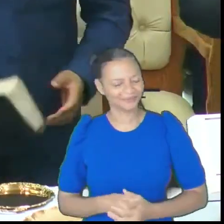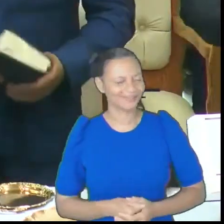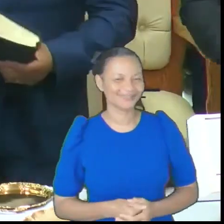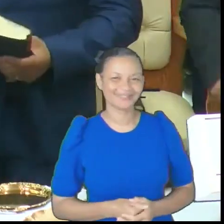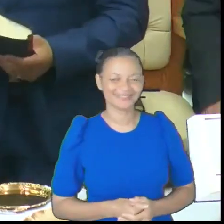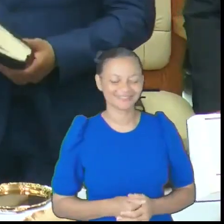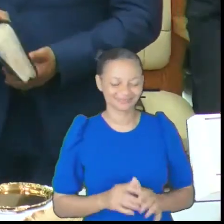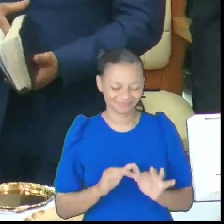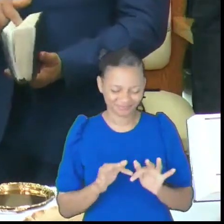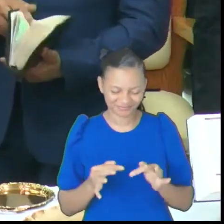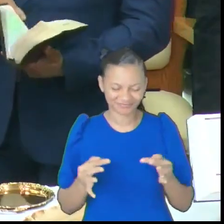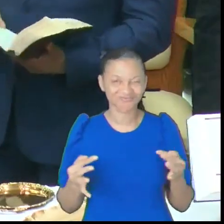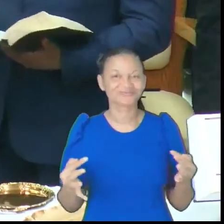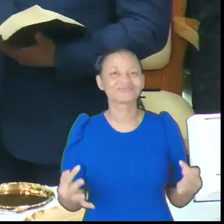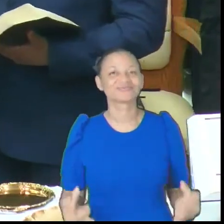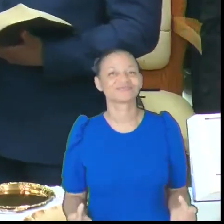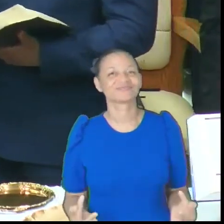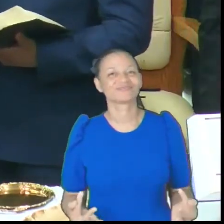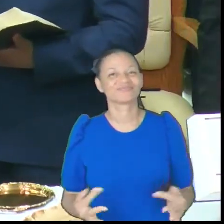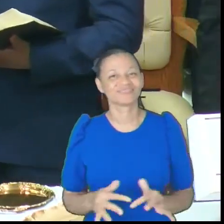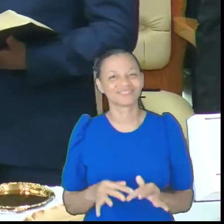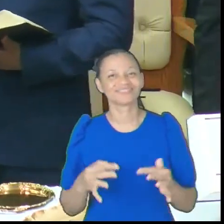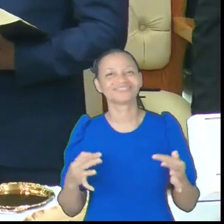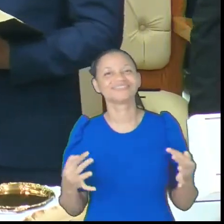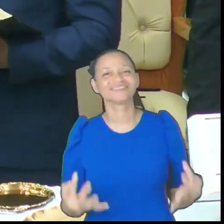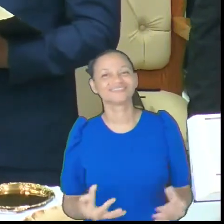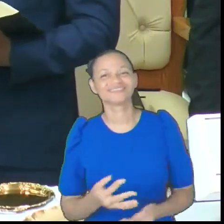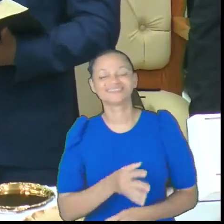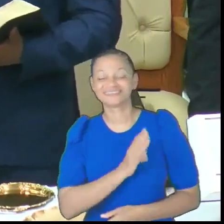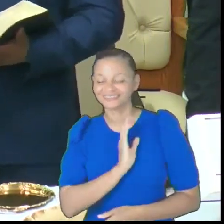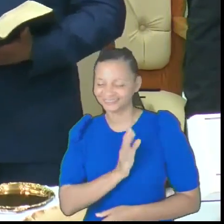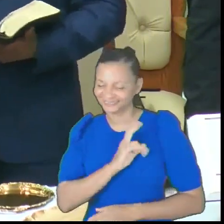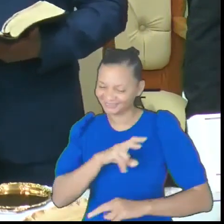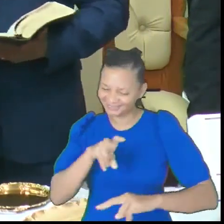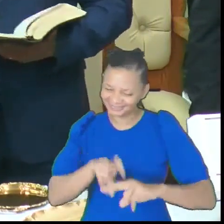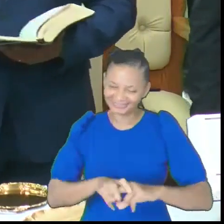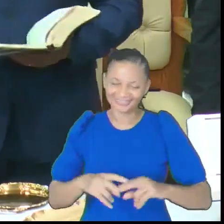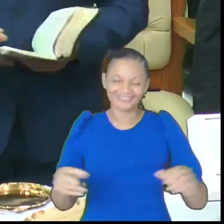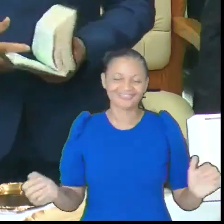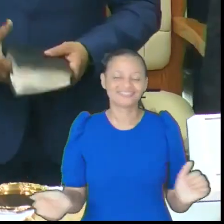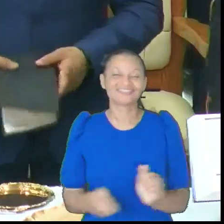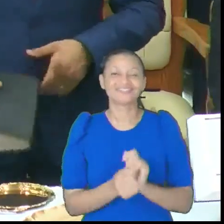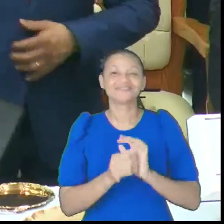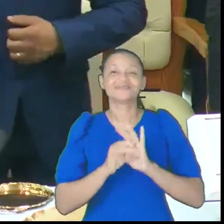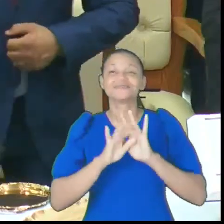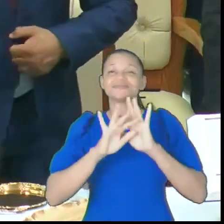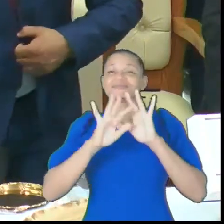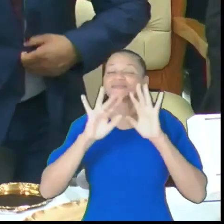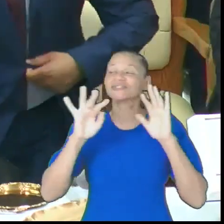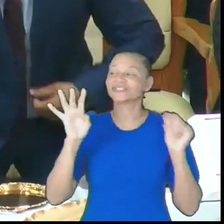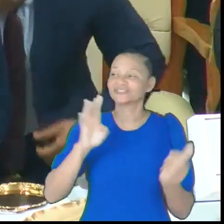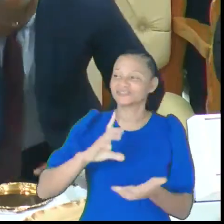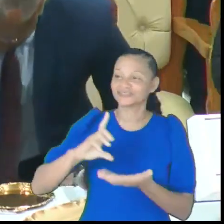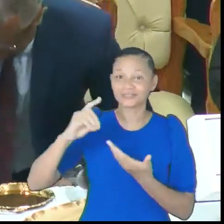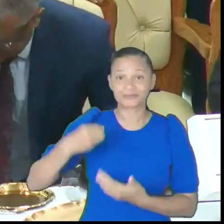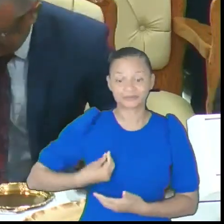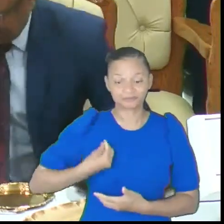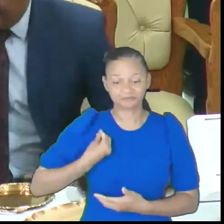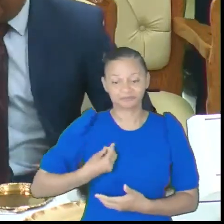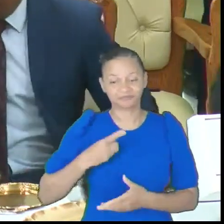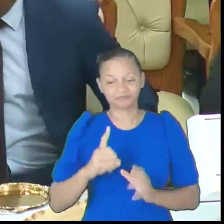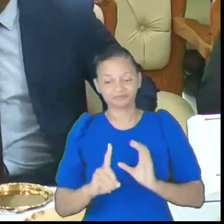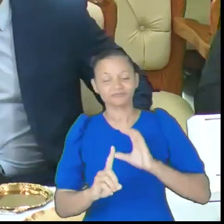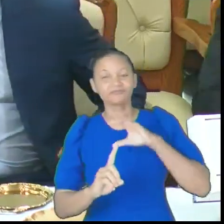muita humildade no coração, sente glorificando aquele que vive e reina para todo